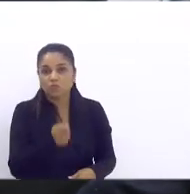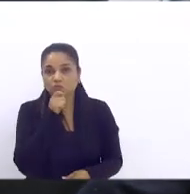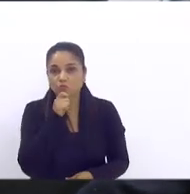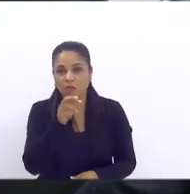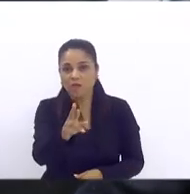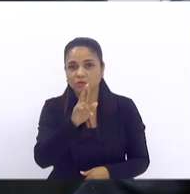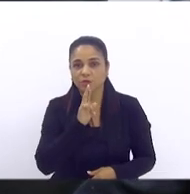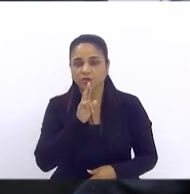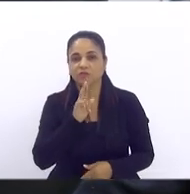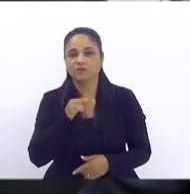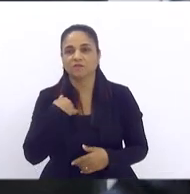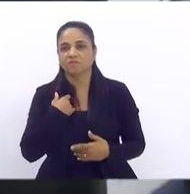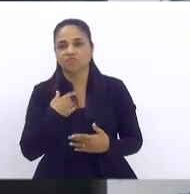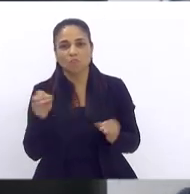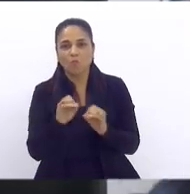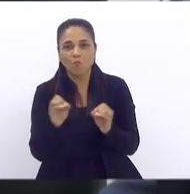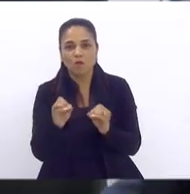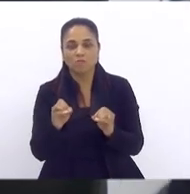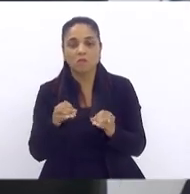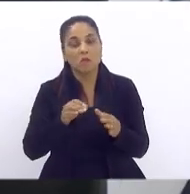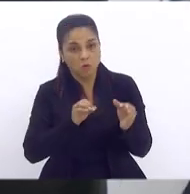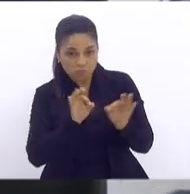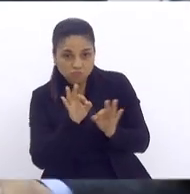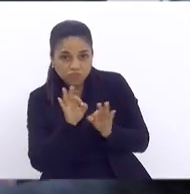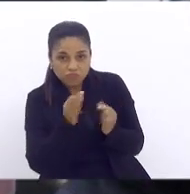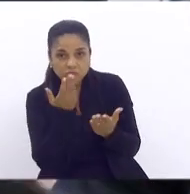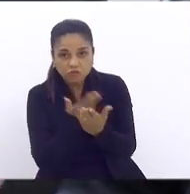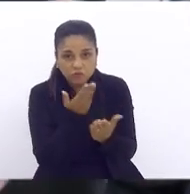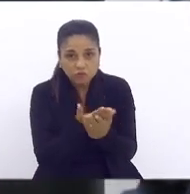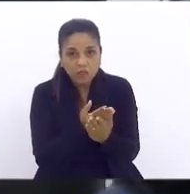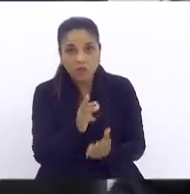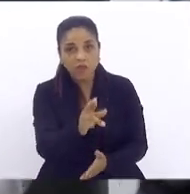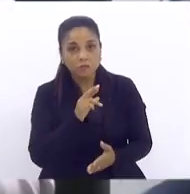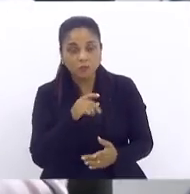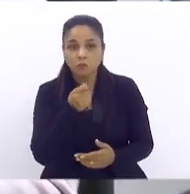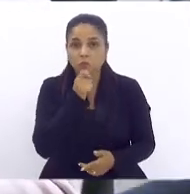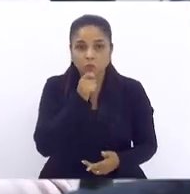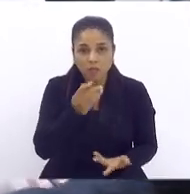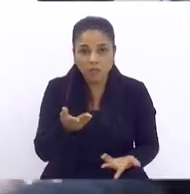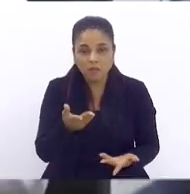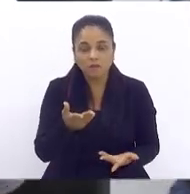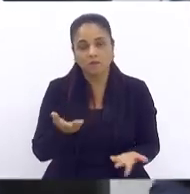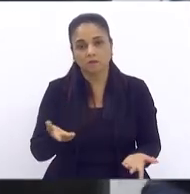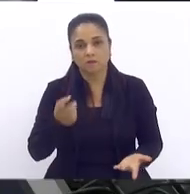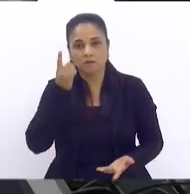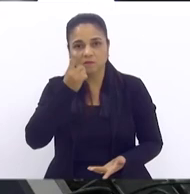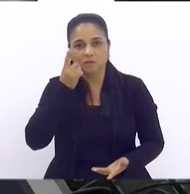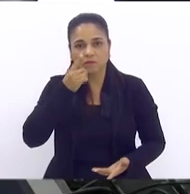Eu estudei, me preparei e não vou ter resposta nenhuma. Lucinha, só para